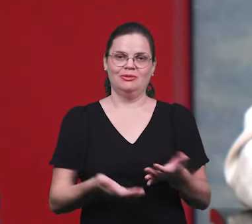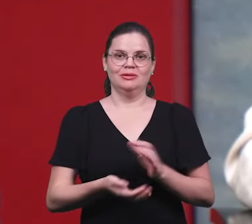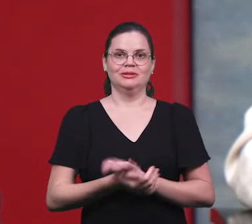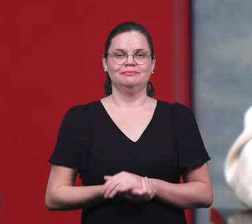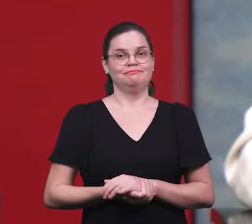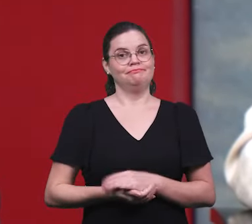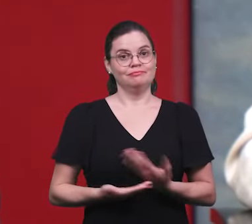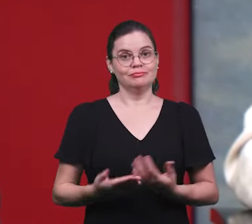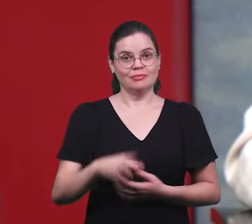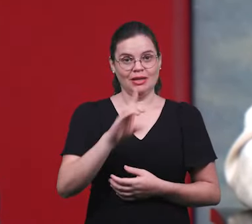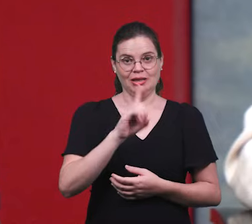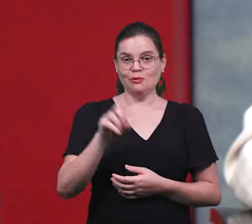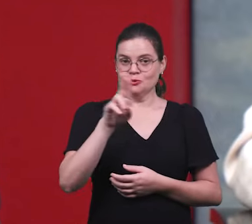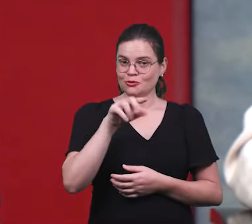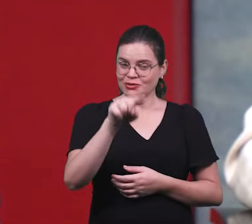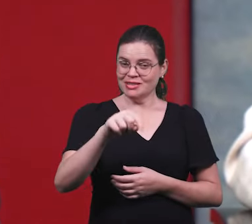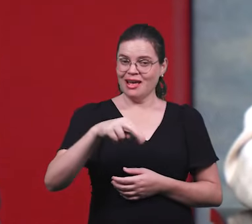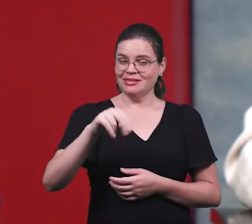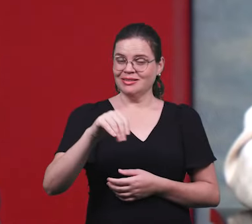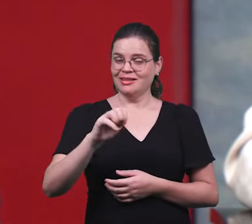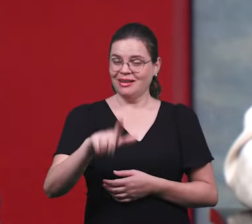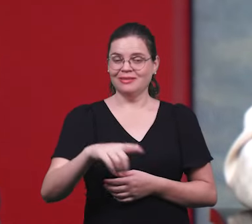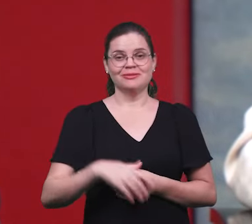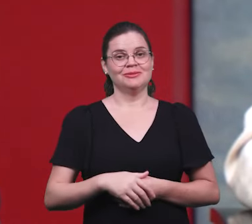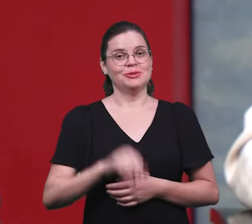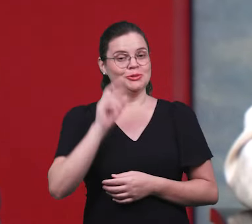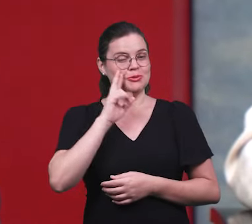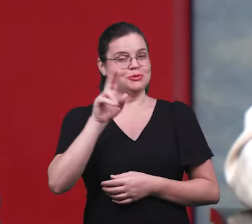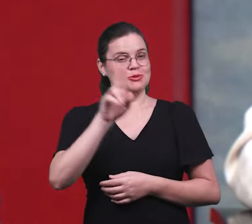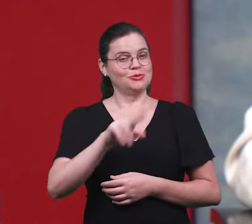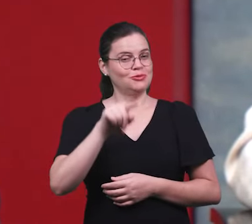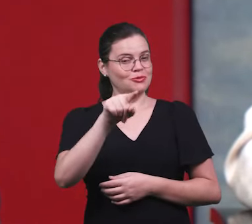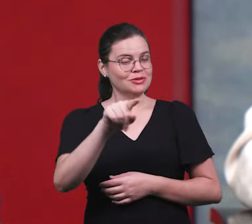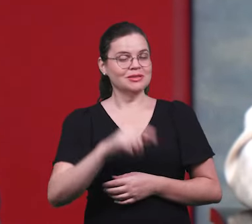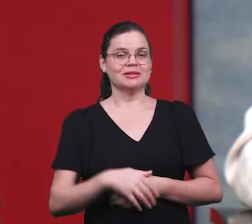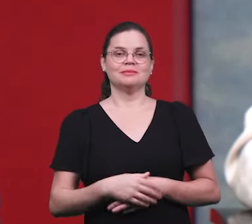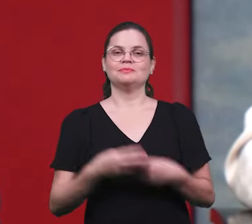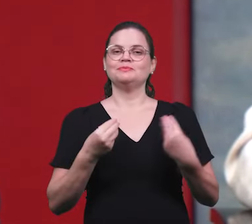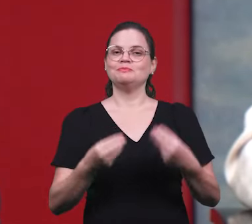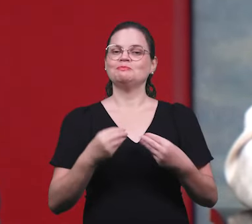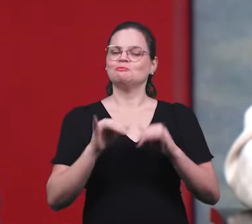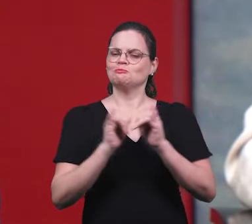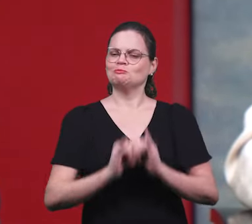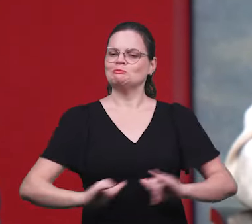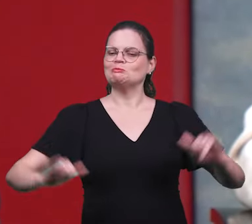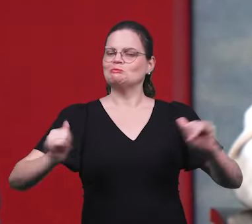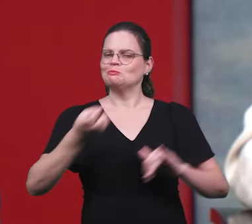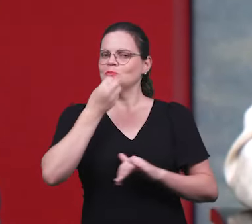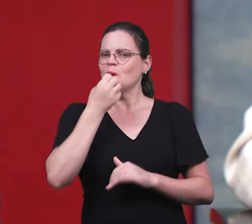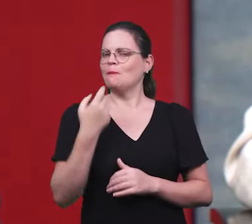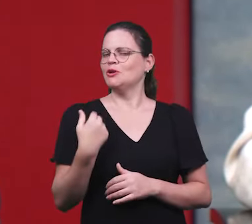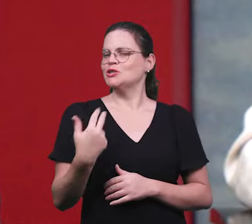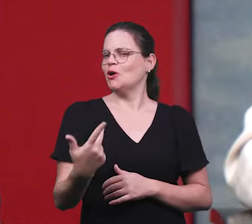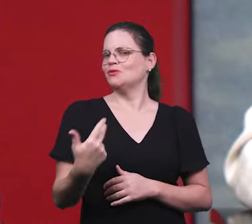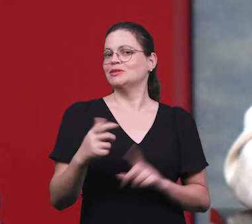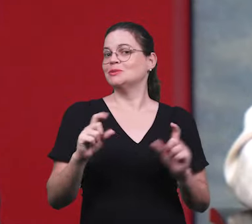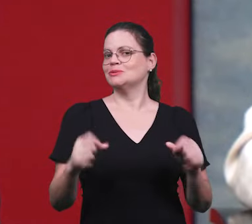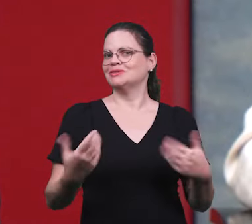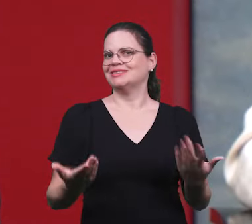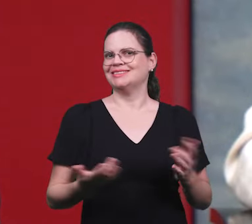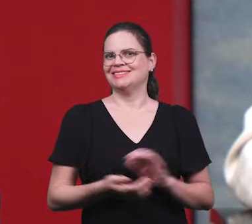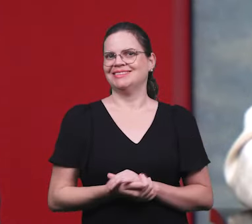te usou, meu irmão, Natanael. O Senhor te usou para anunciar boas novas. Pode vir alguma